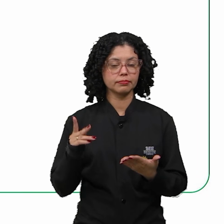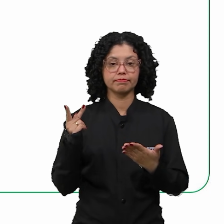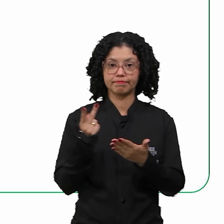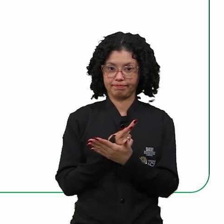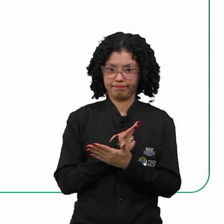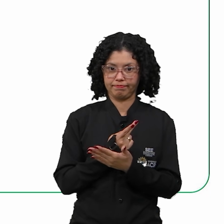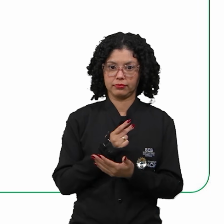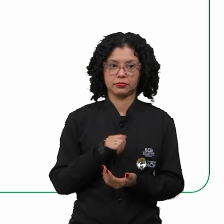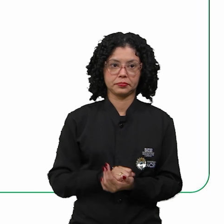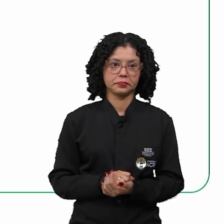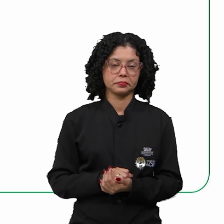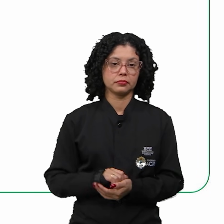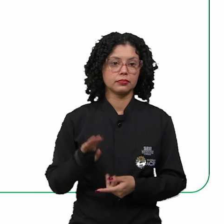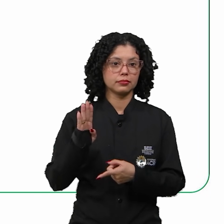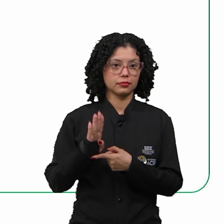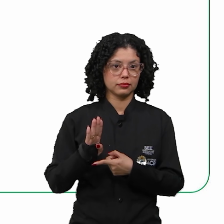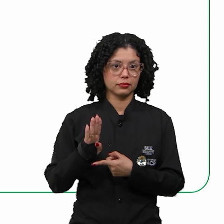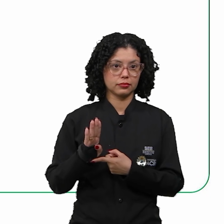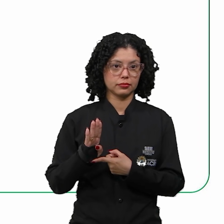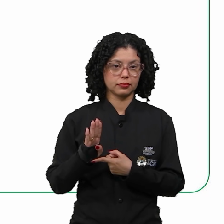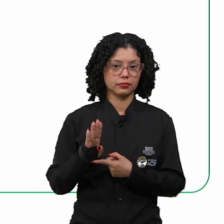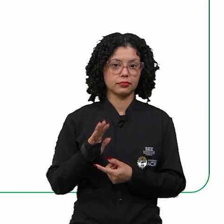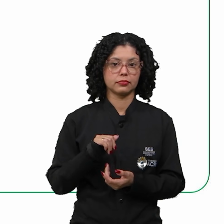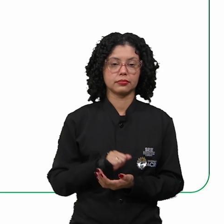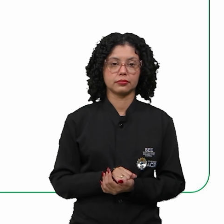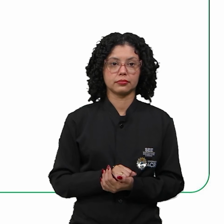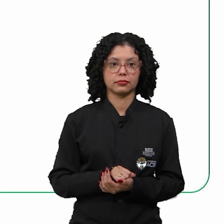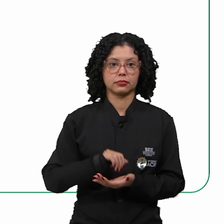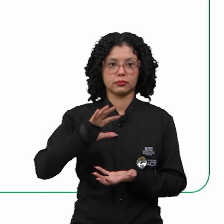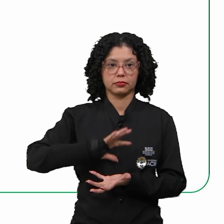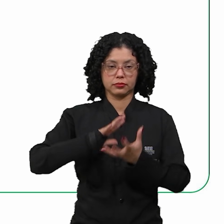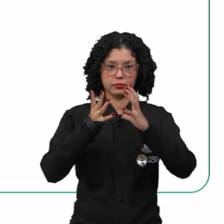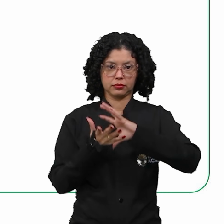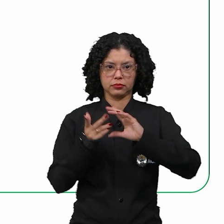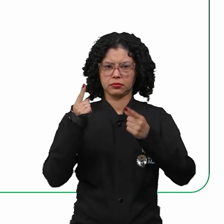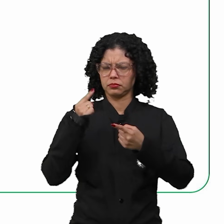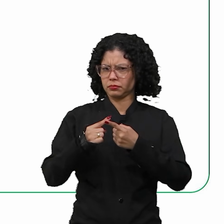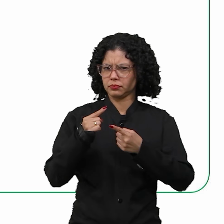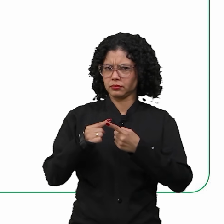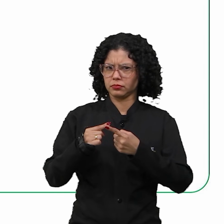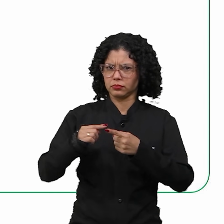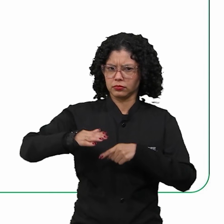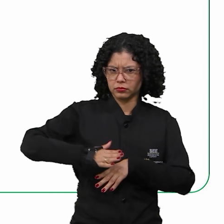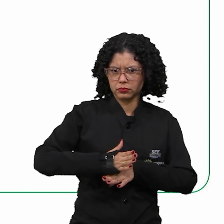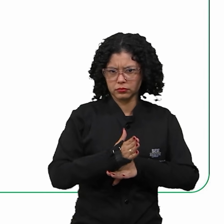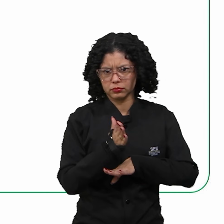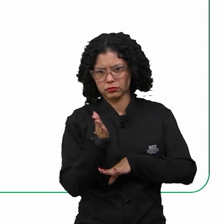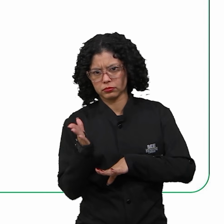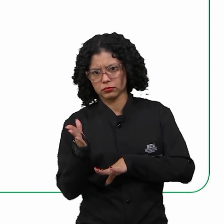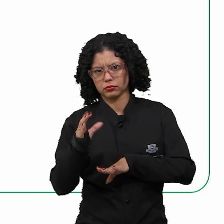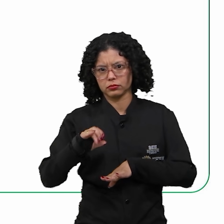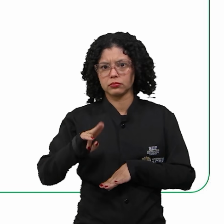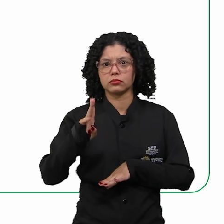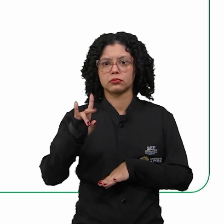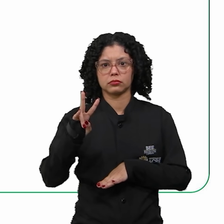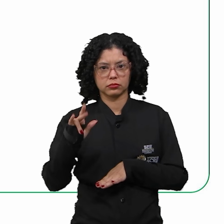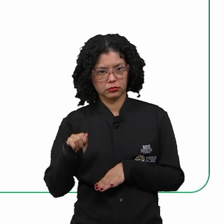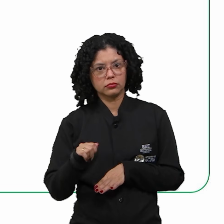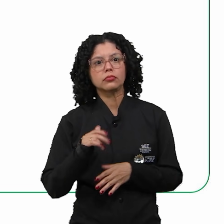está incorreta. Um corpo redondo porque possui a lateral curva.